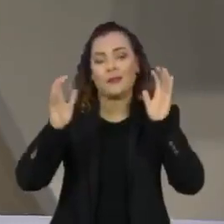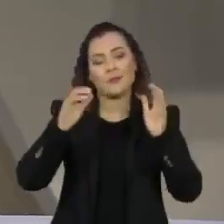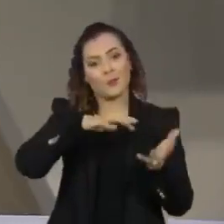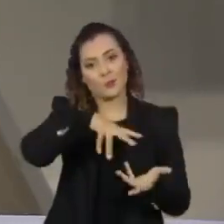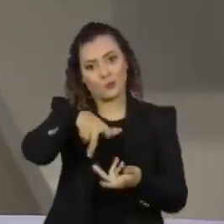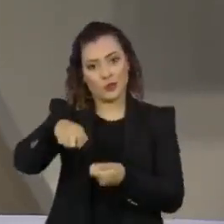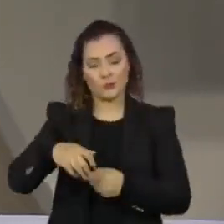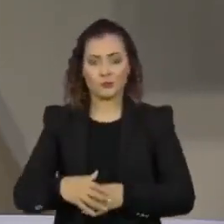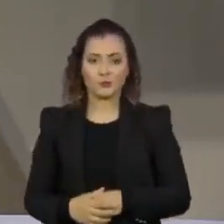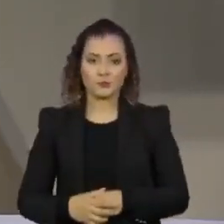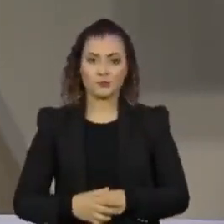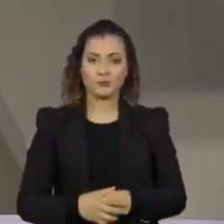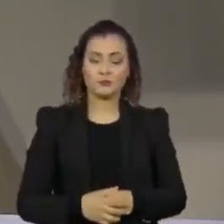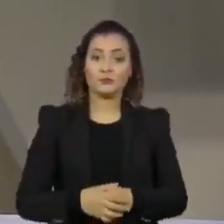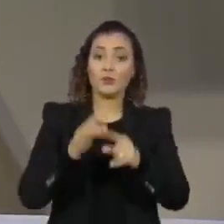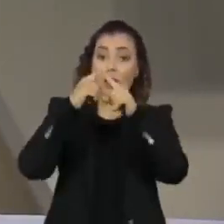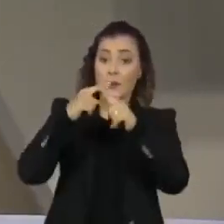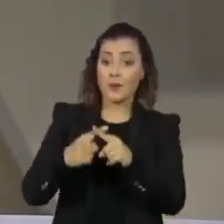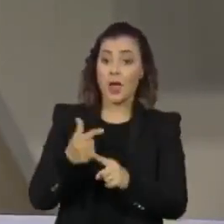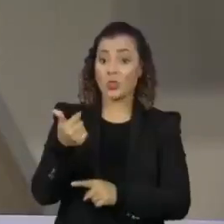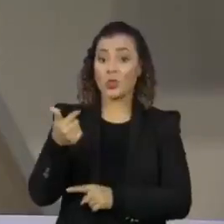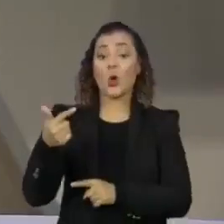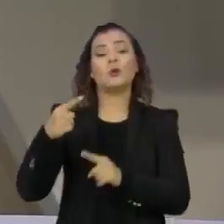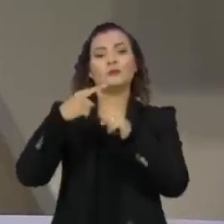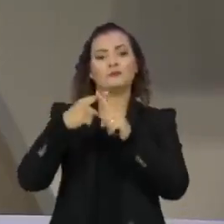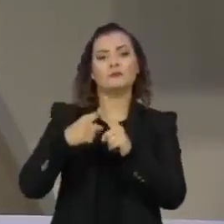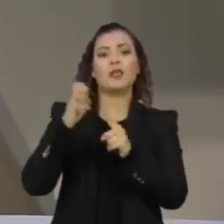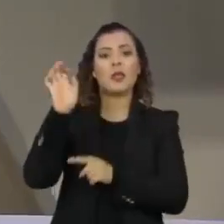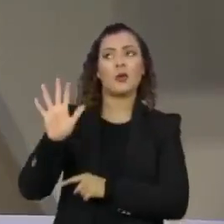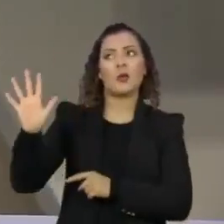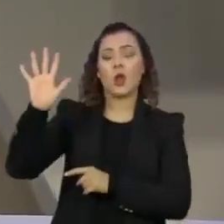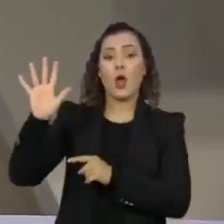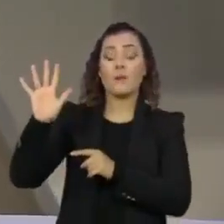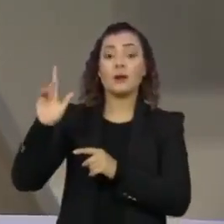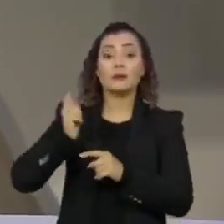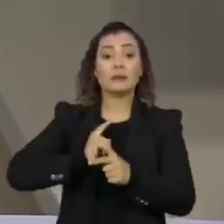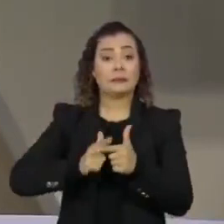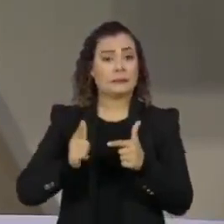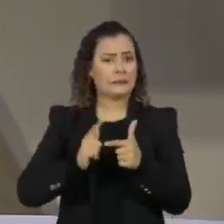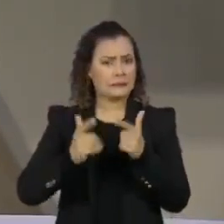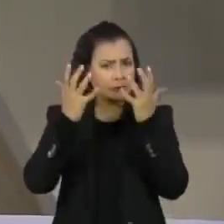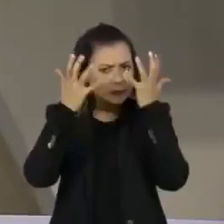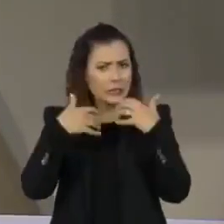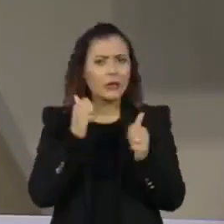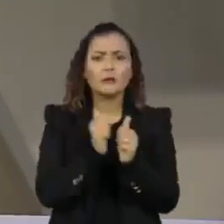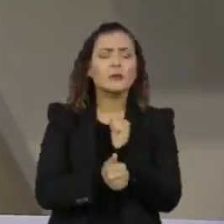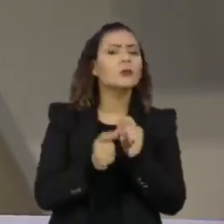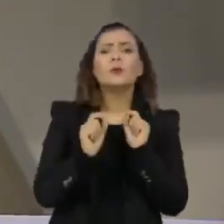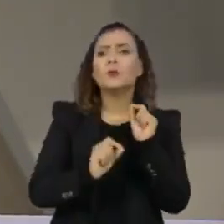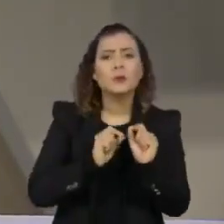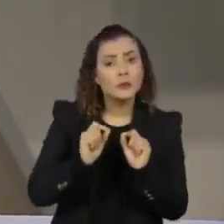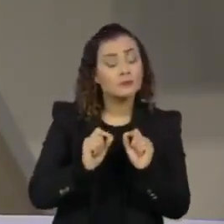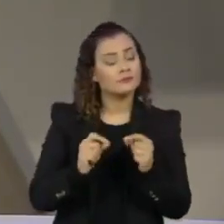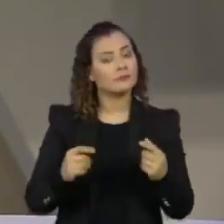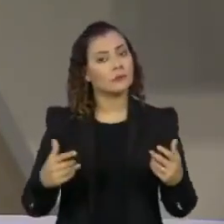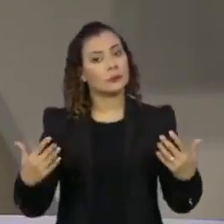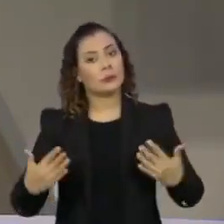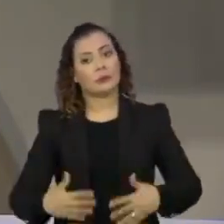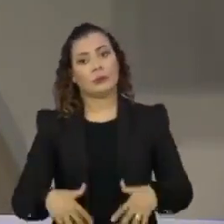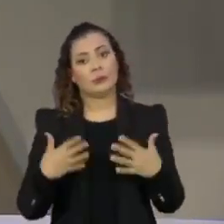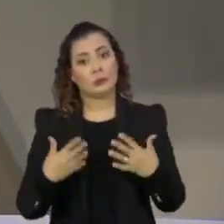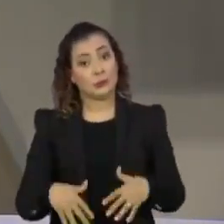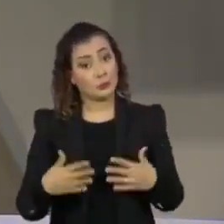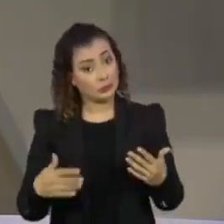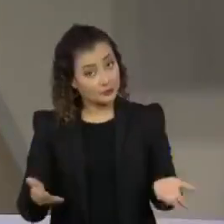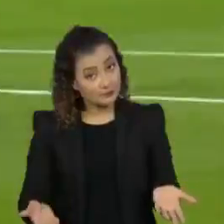e a superliga criada por 12 grandes clubes da Europa entrou em crise praticamente naufragou antes